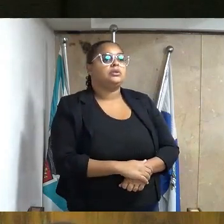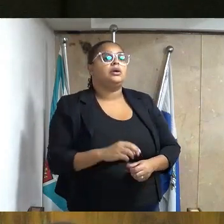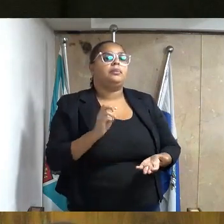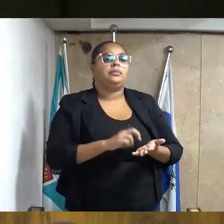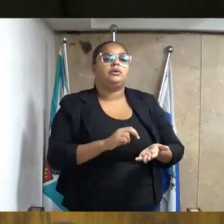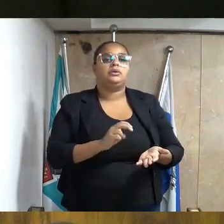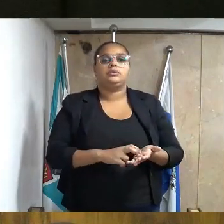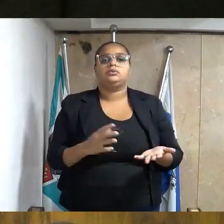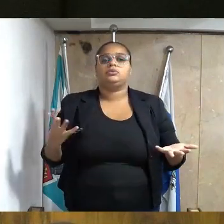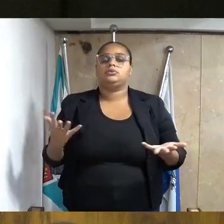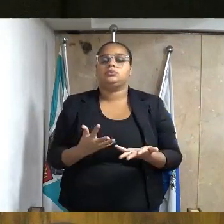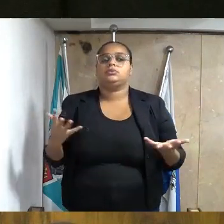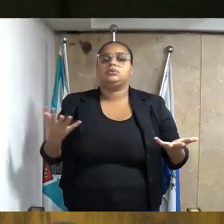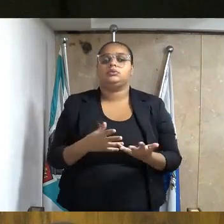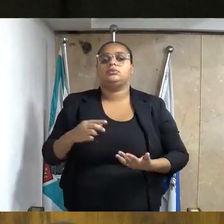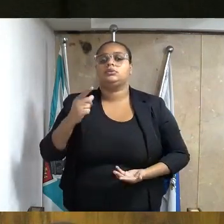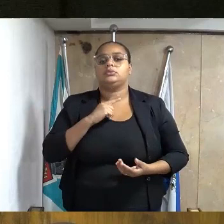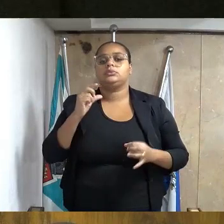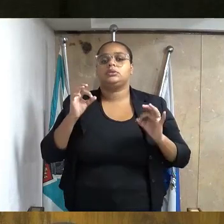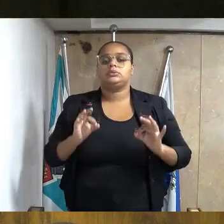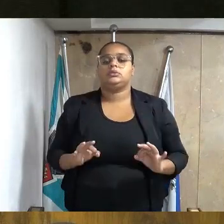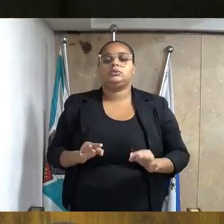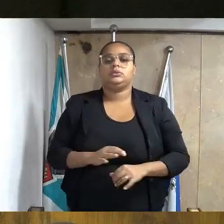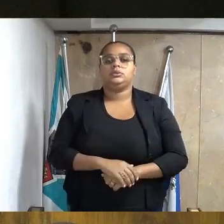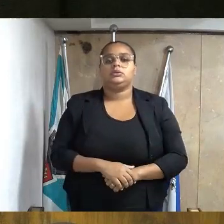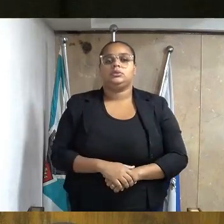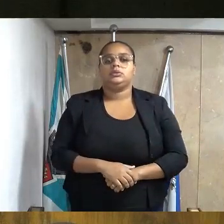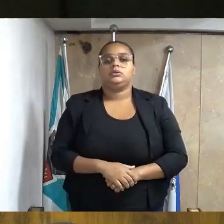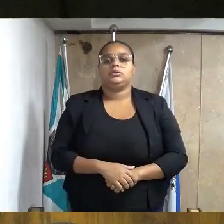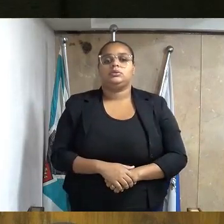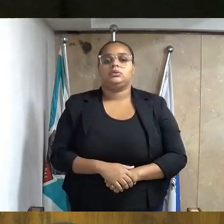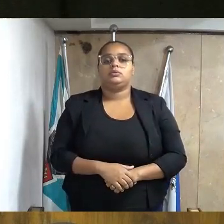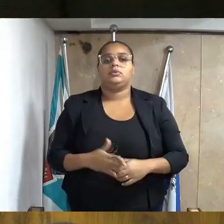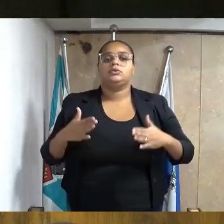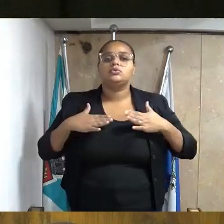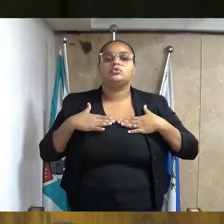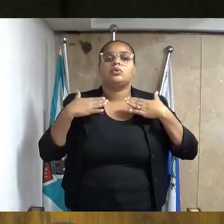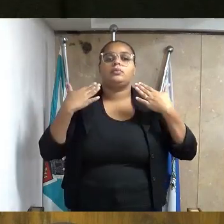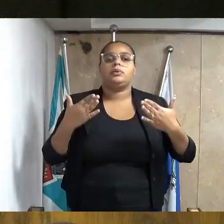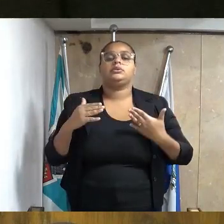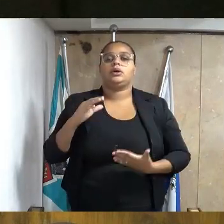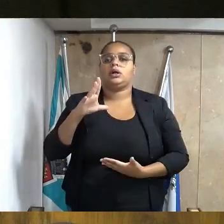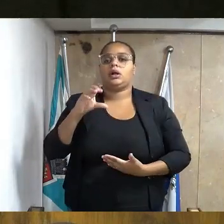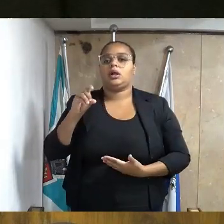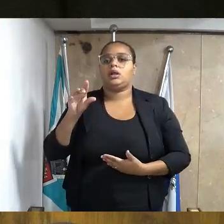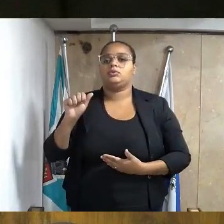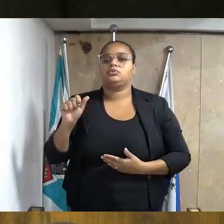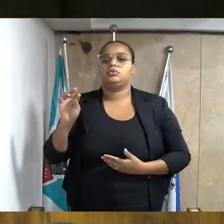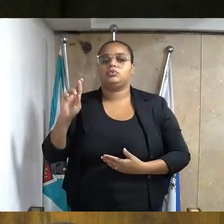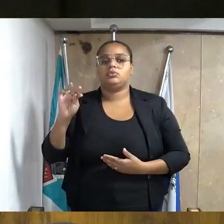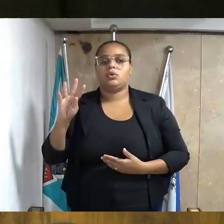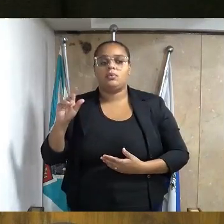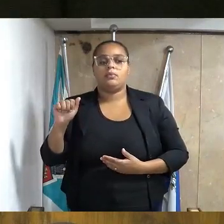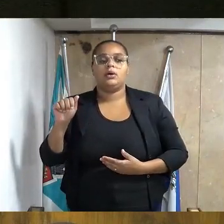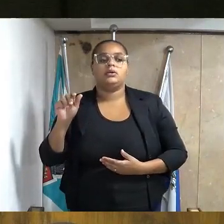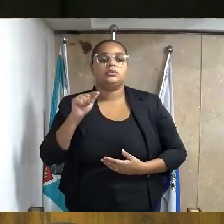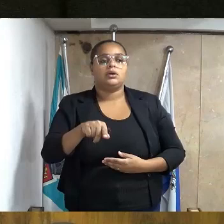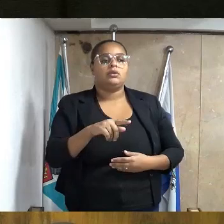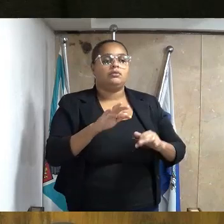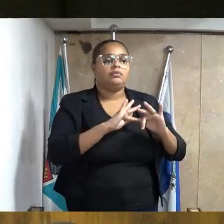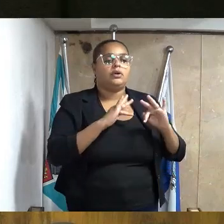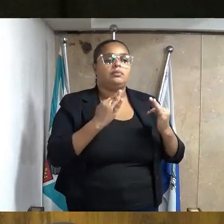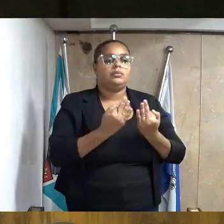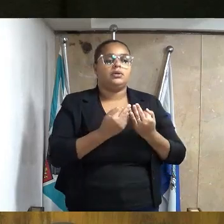de hoje. Eu tenho certeza, foi uma surpresa para o Cláudio Tomás, a família toda realmente